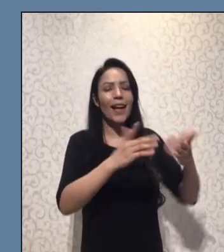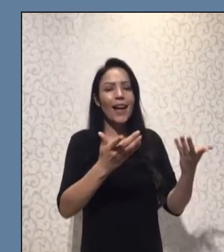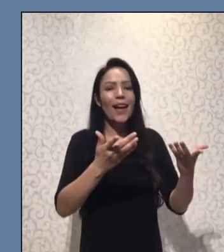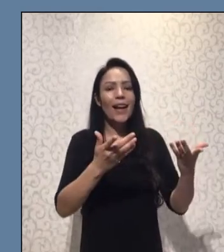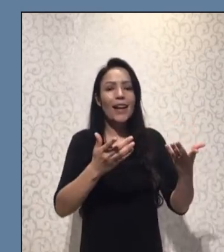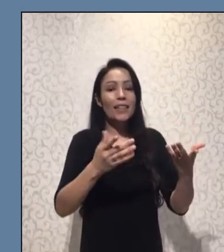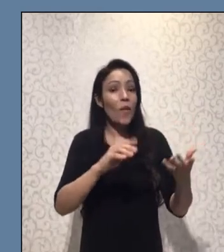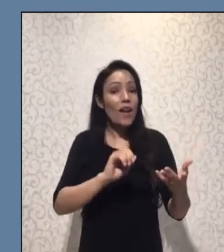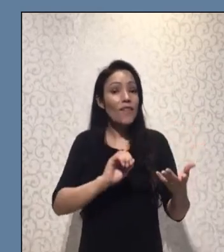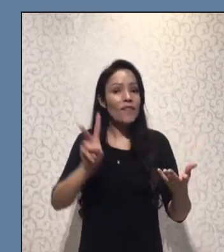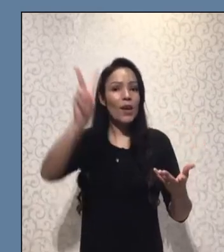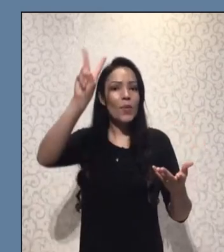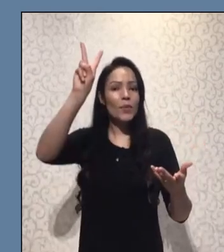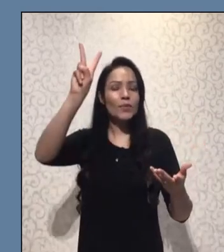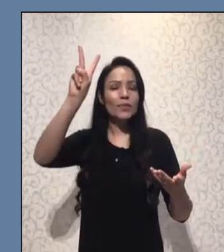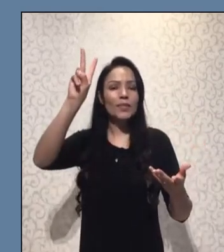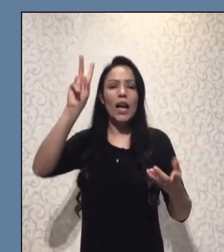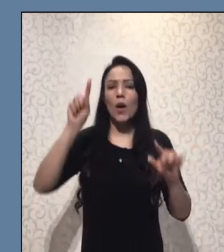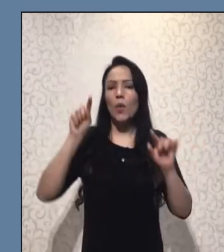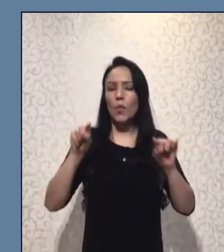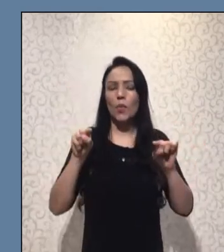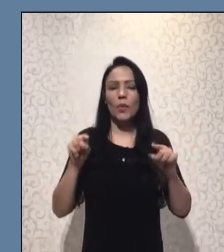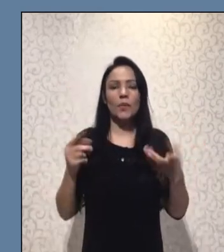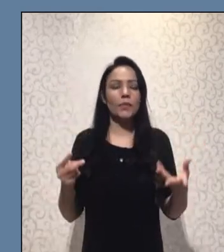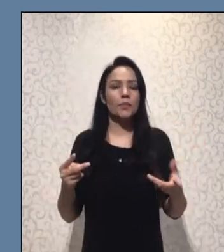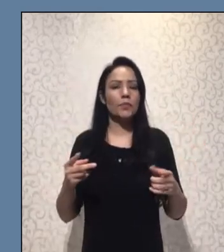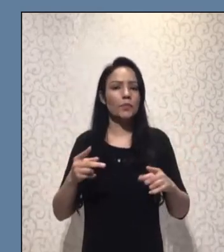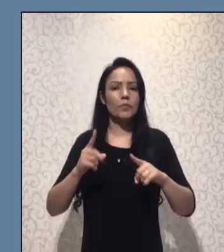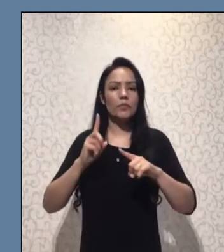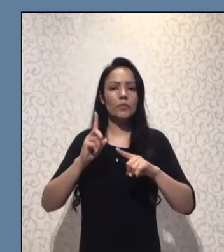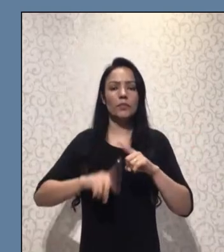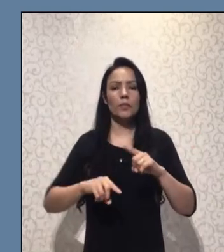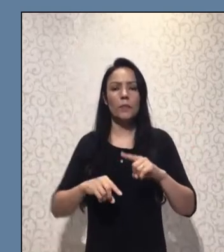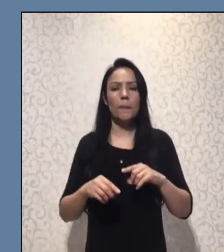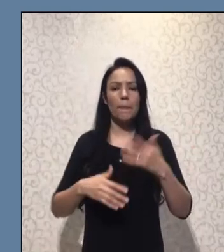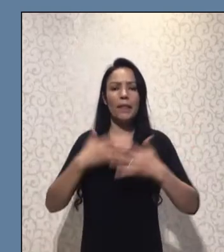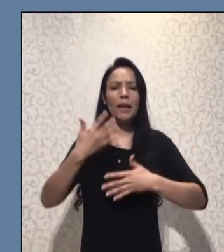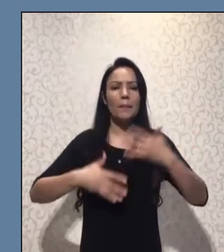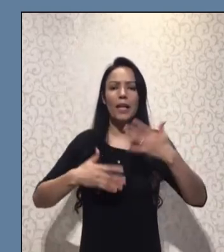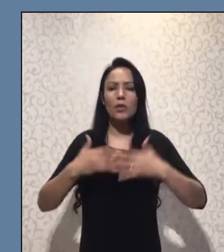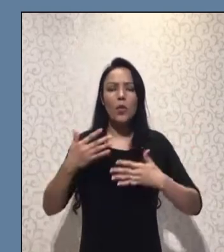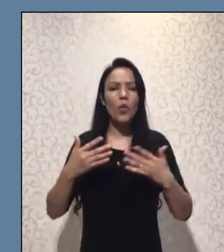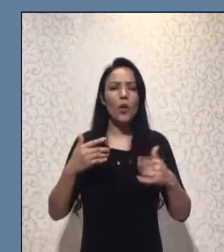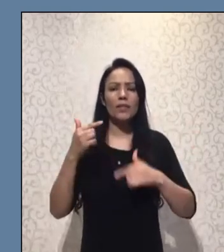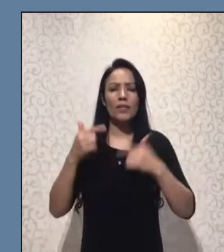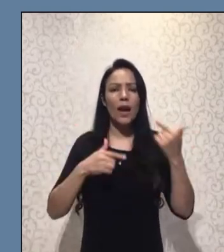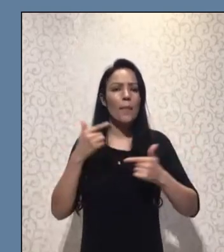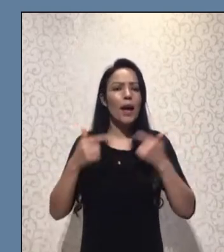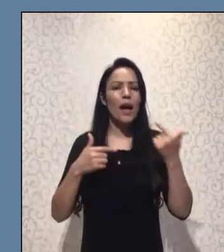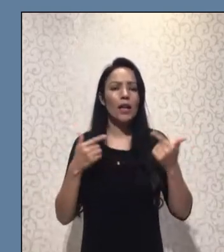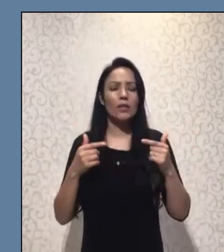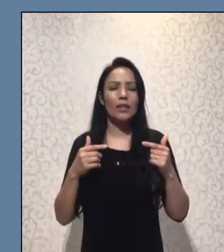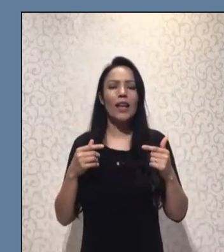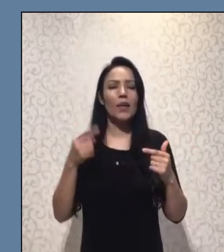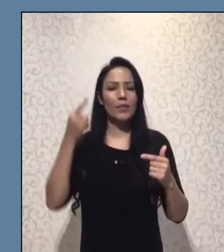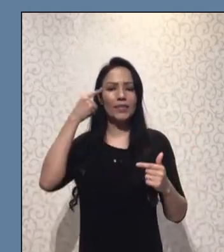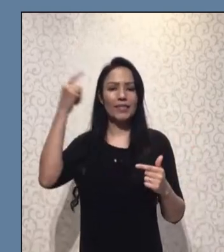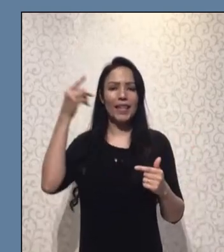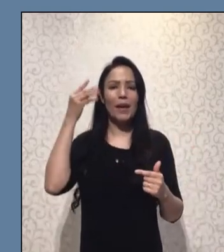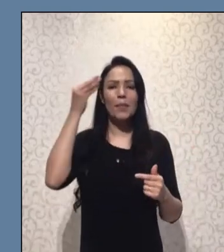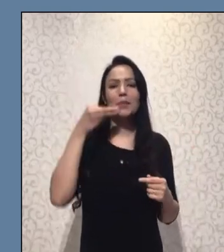coisa. Agora, isso não impediu de desenvolver trabalhos, aí eu lembro da experiência da